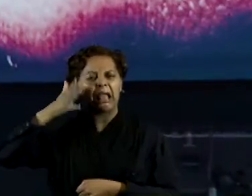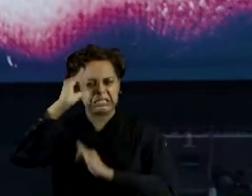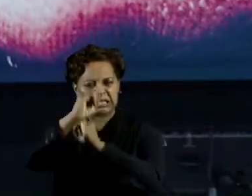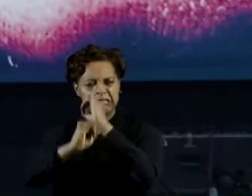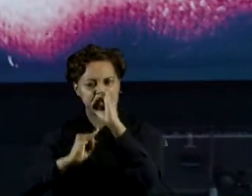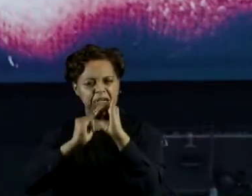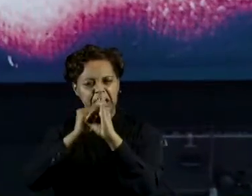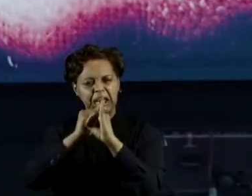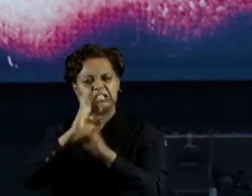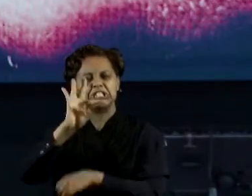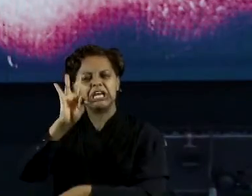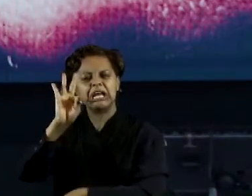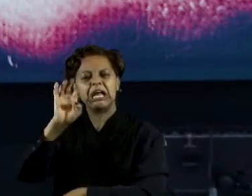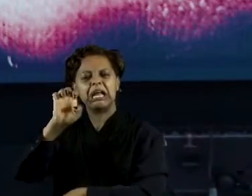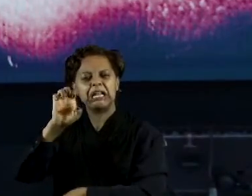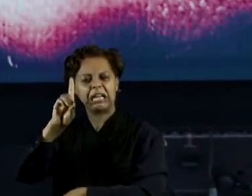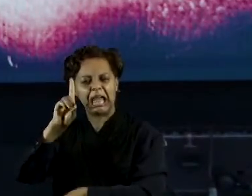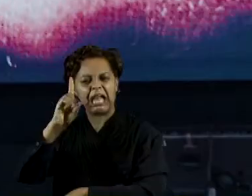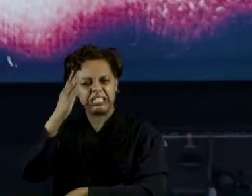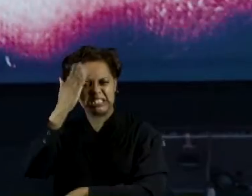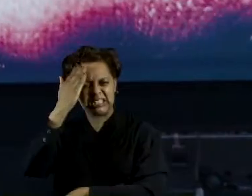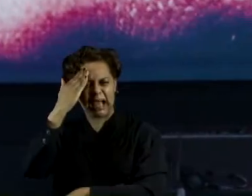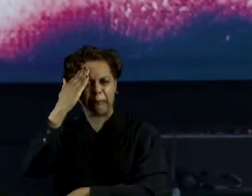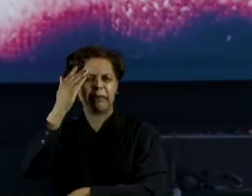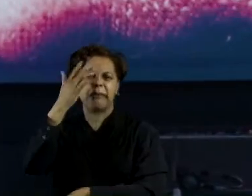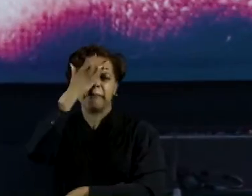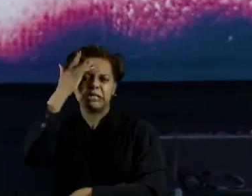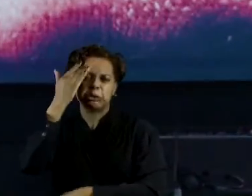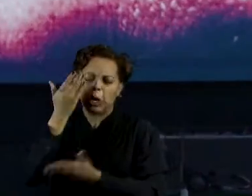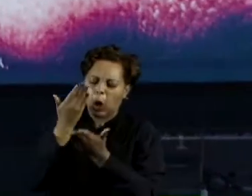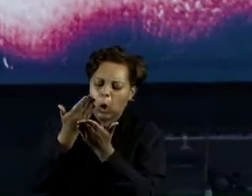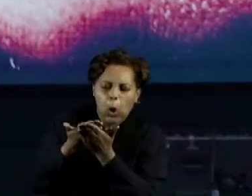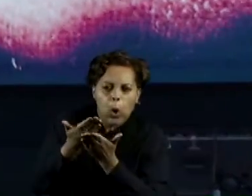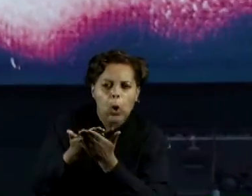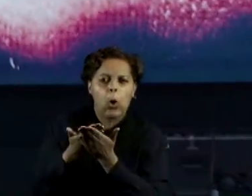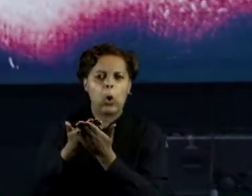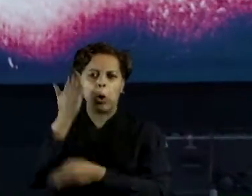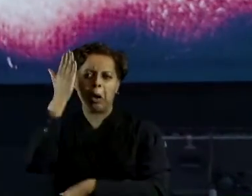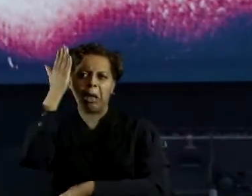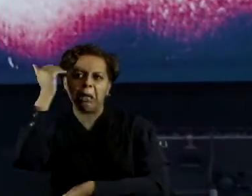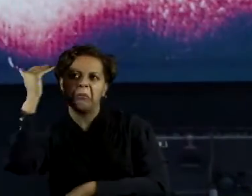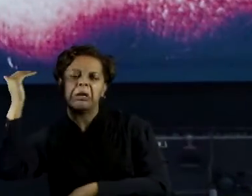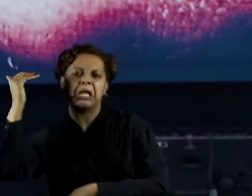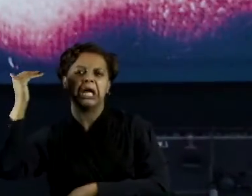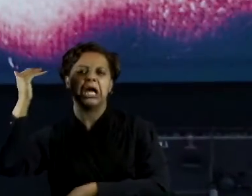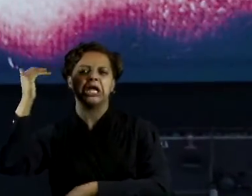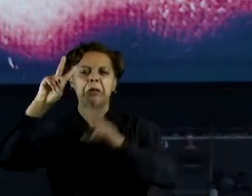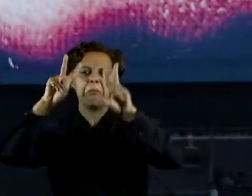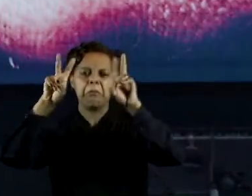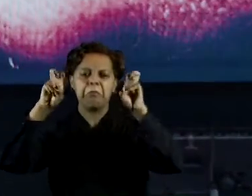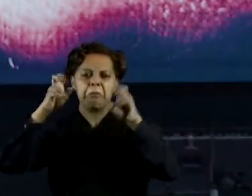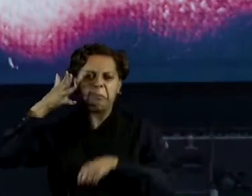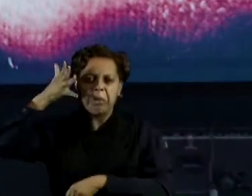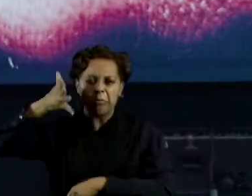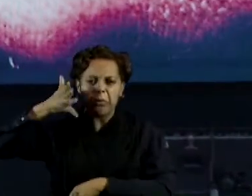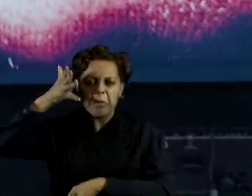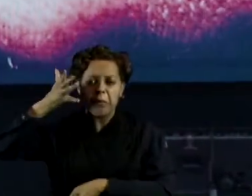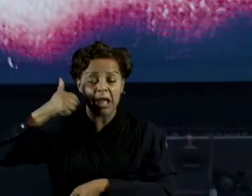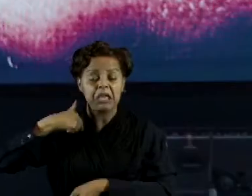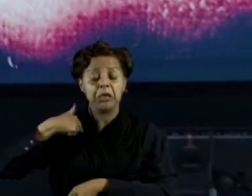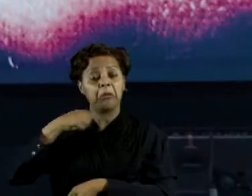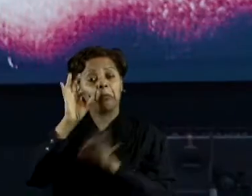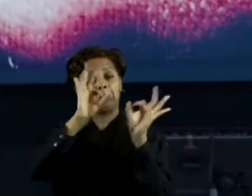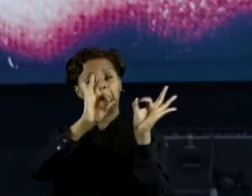traz coachings, pessoas estudiosas que falam de diversas áreas. E eu estava ouvindo